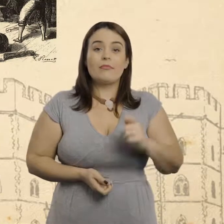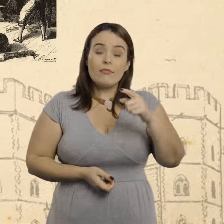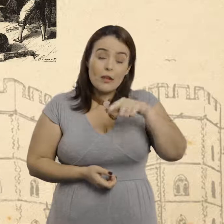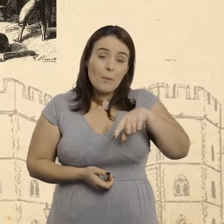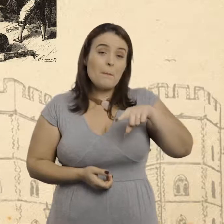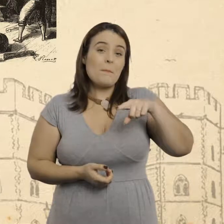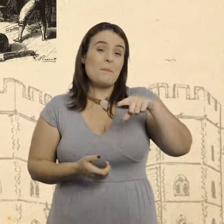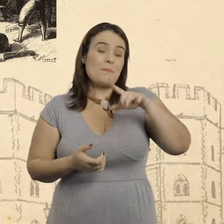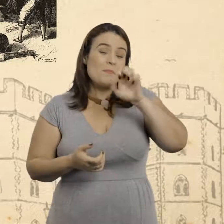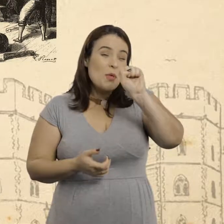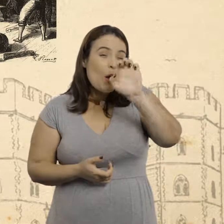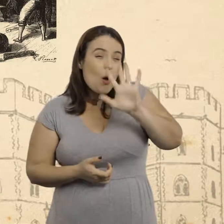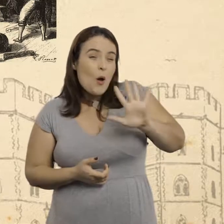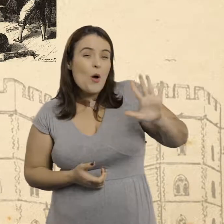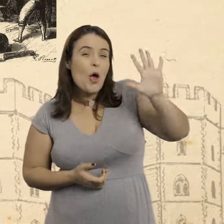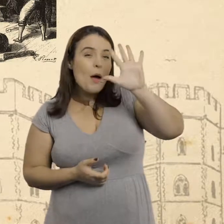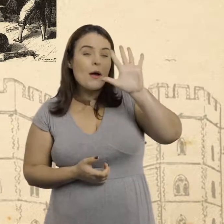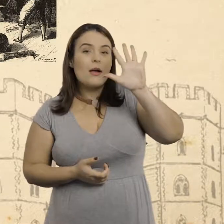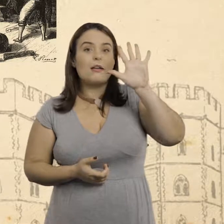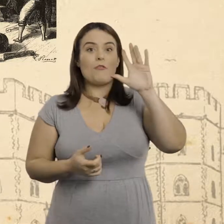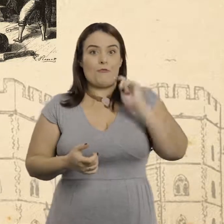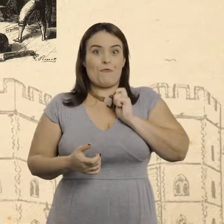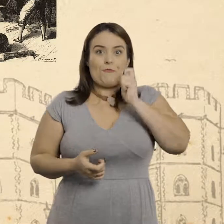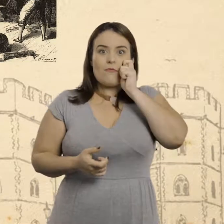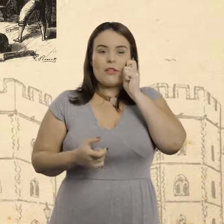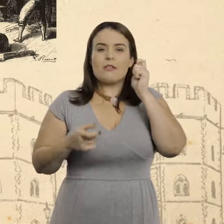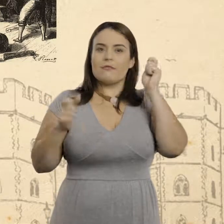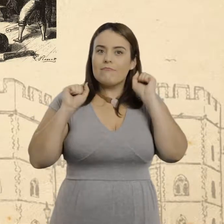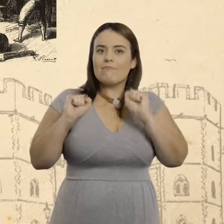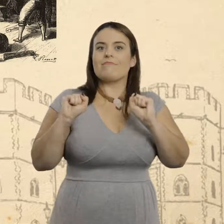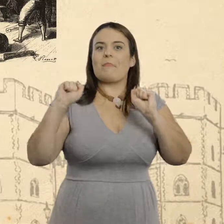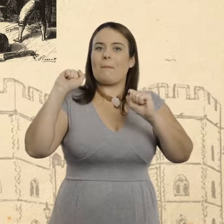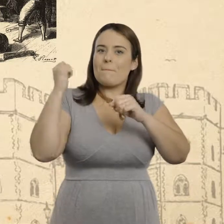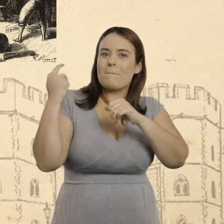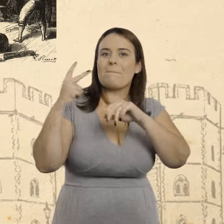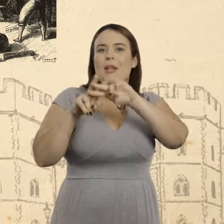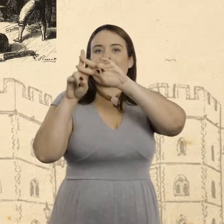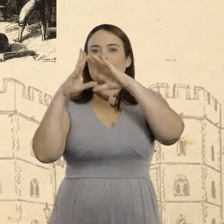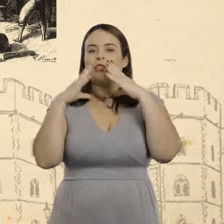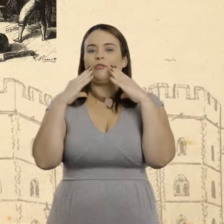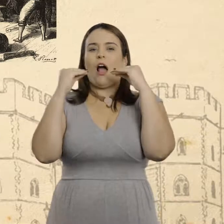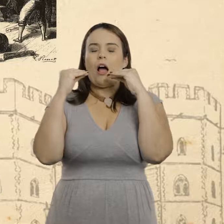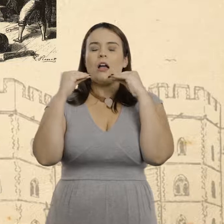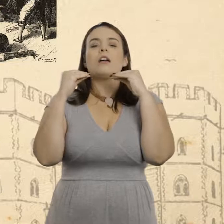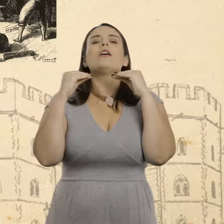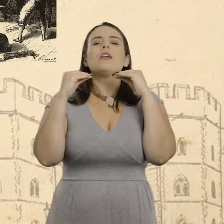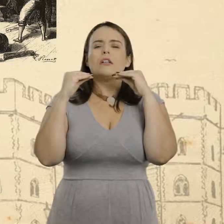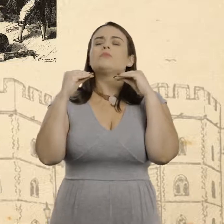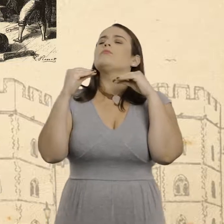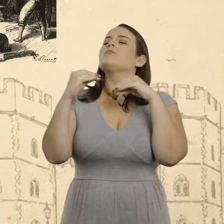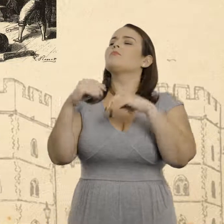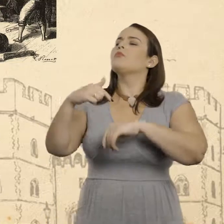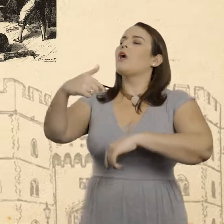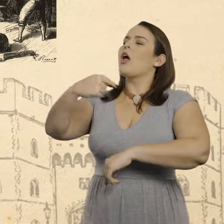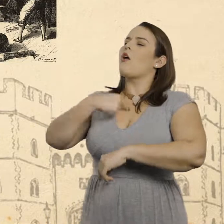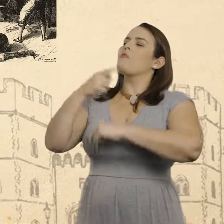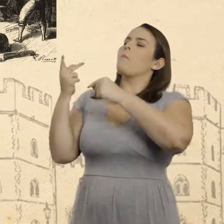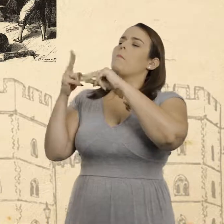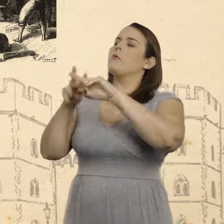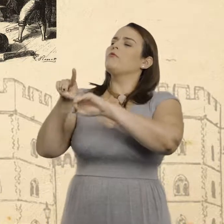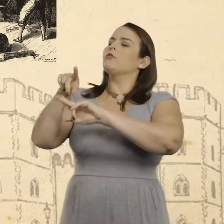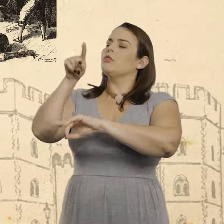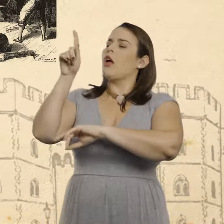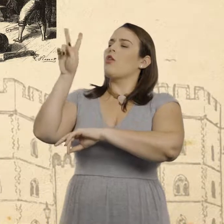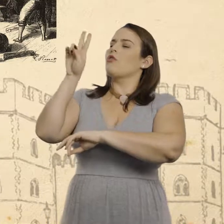a aposta. Como eles estavam na Europa, o detetive Fix poderia prender o Sr. Fogg. E foi isso que